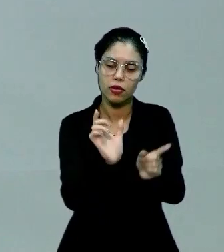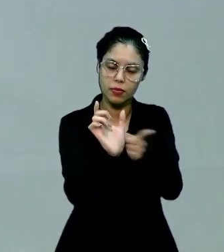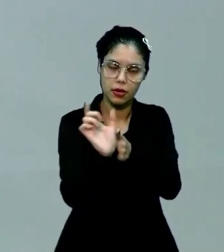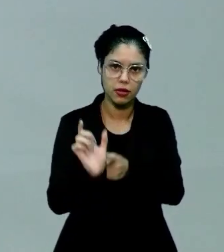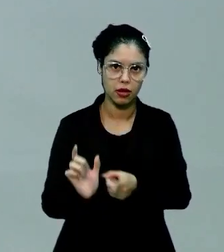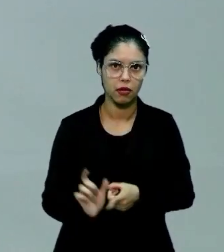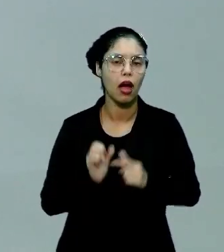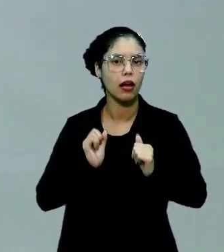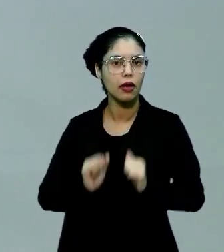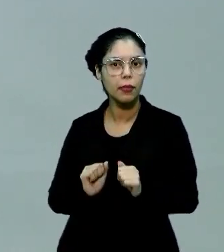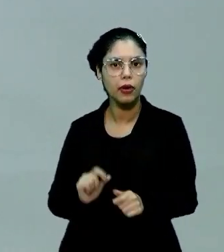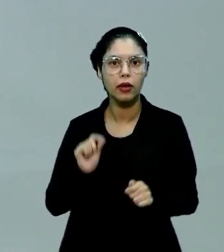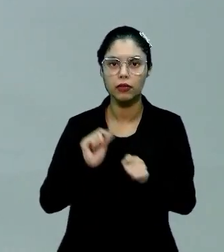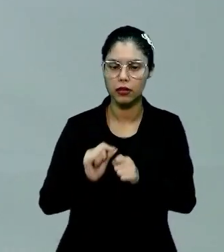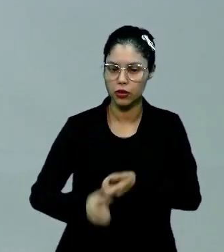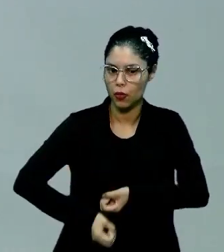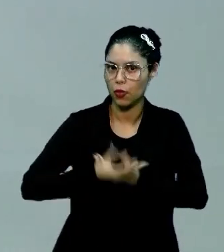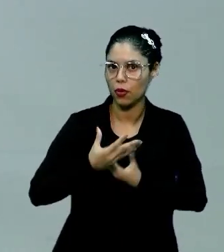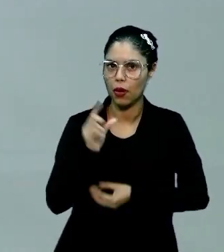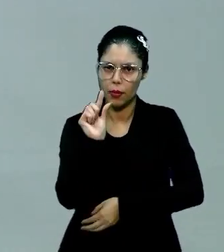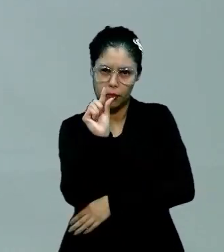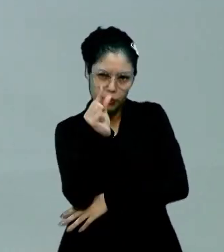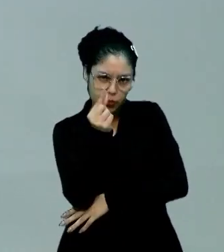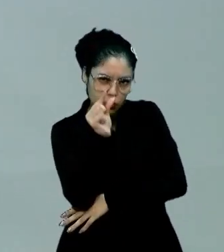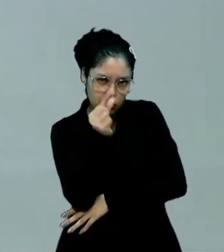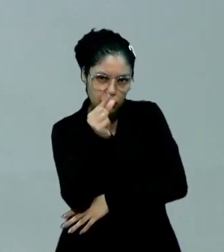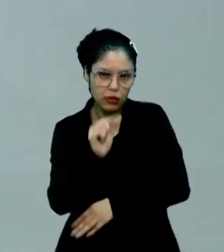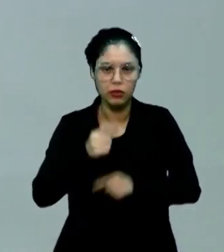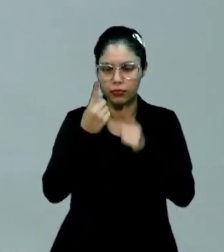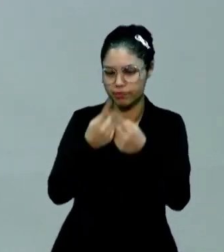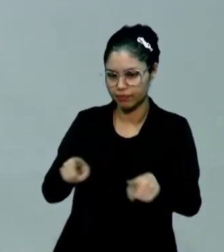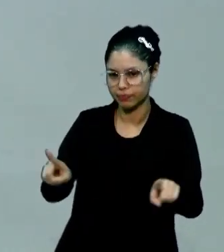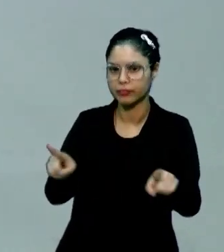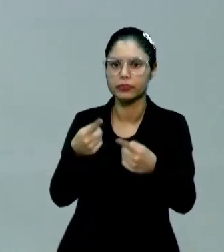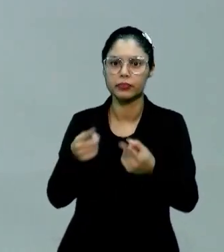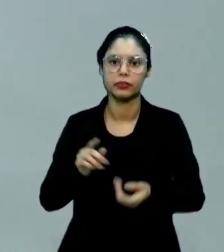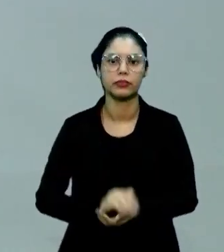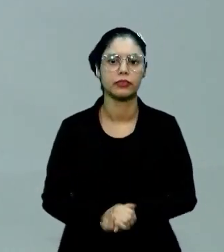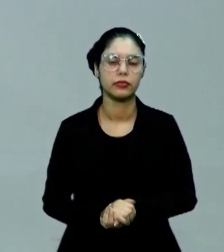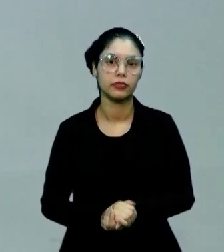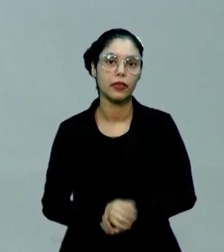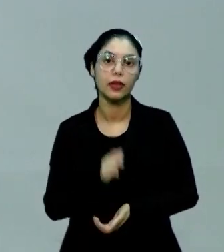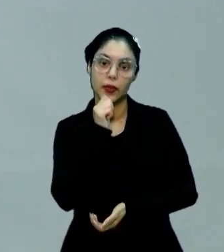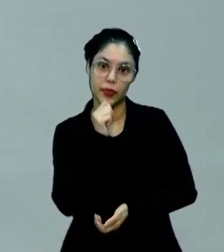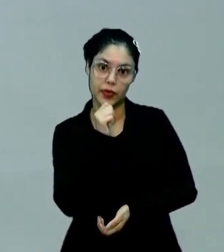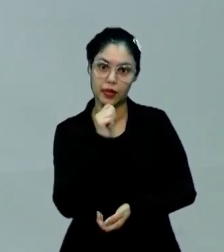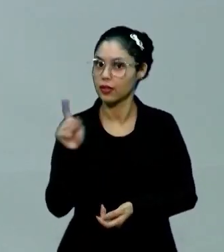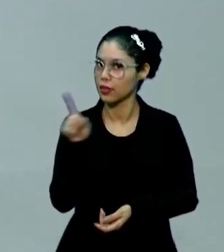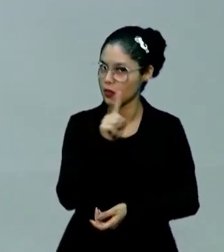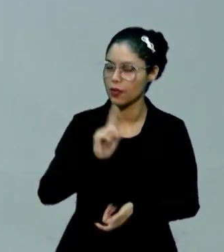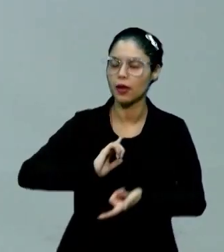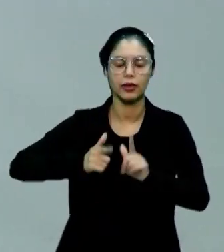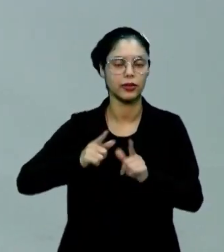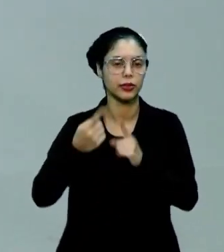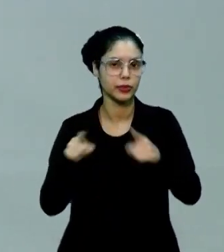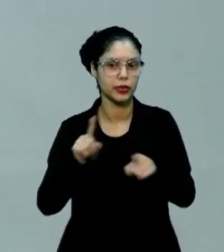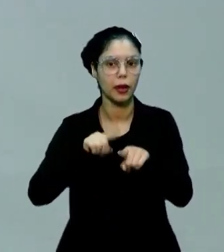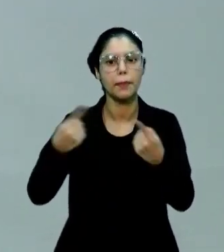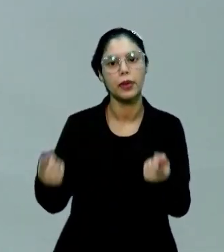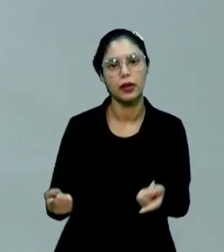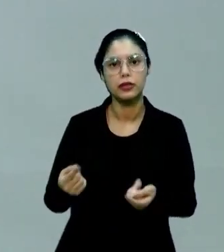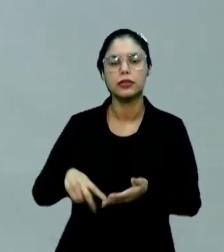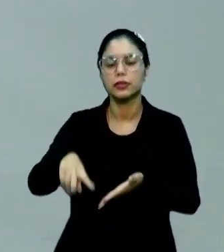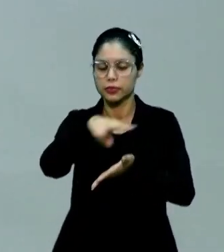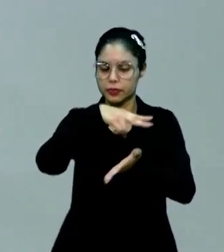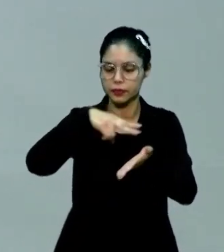podem fazer o poema soar um pouquinho mais musical, ok? Apesar de não ser uma letra de música, mas essa questão